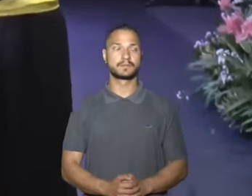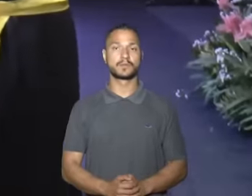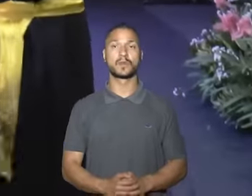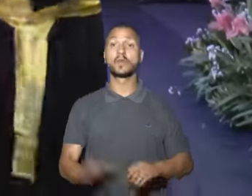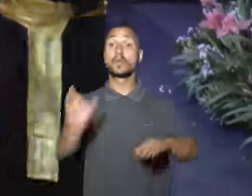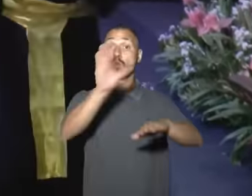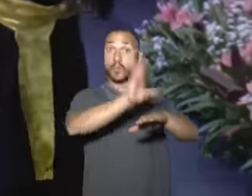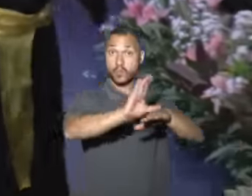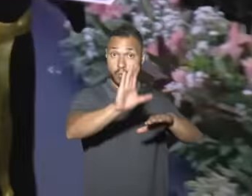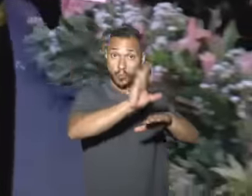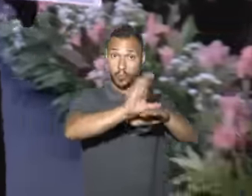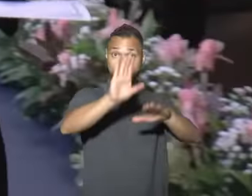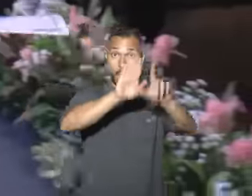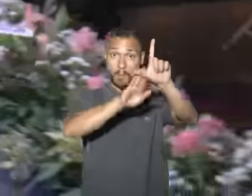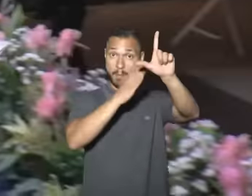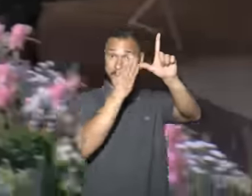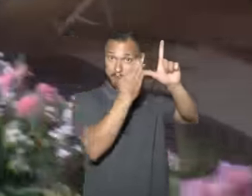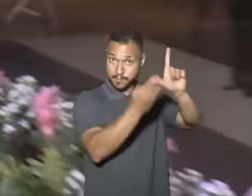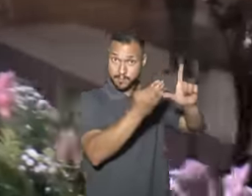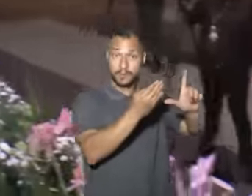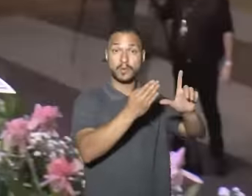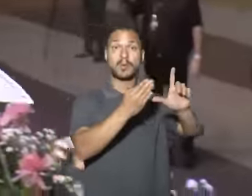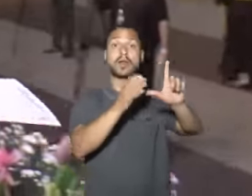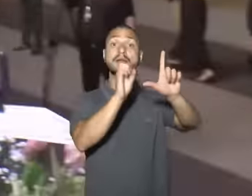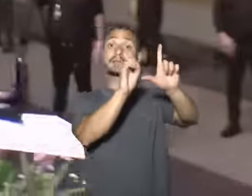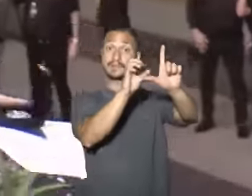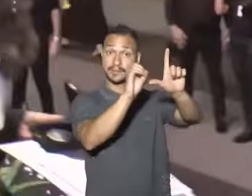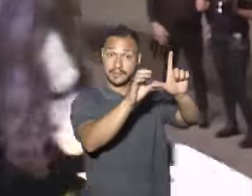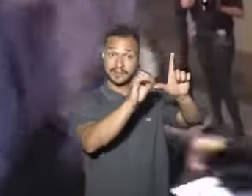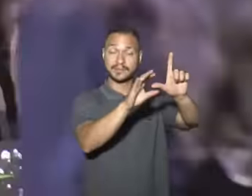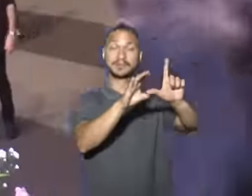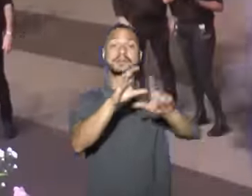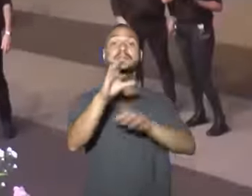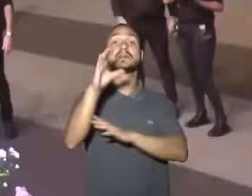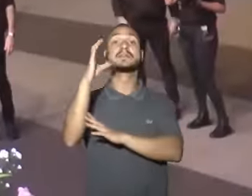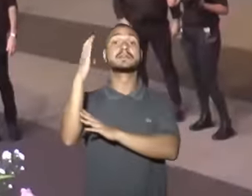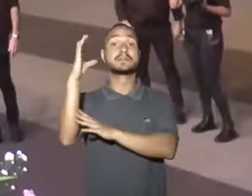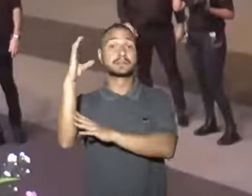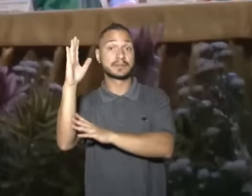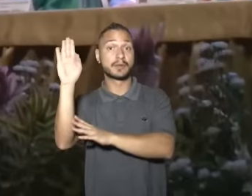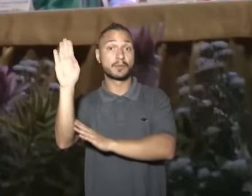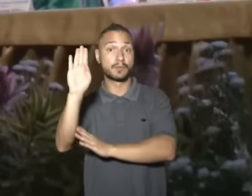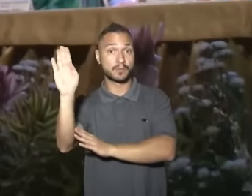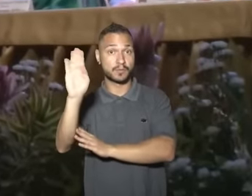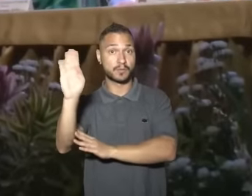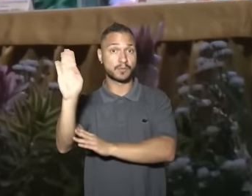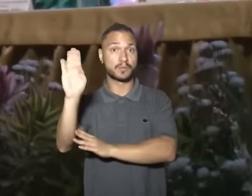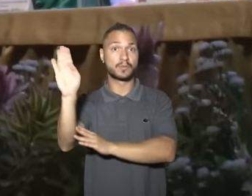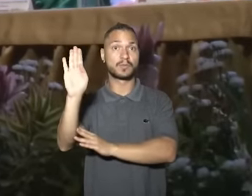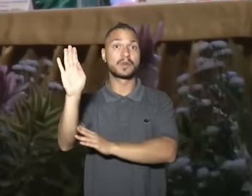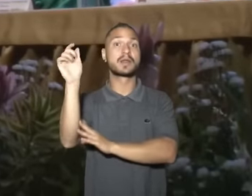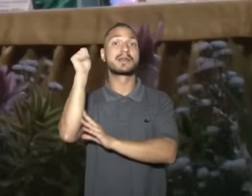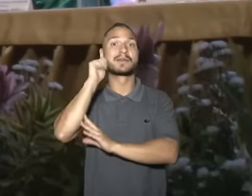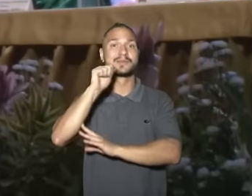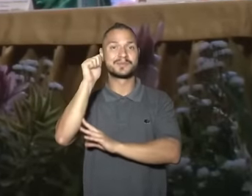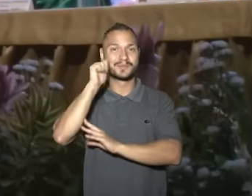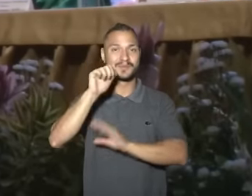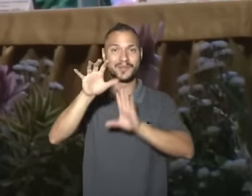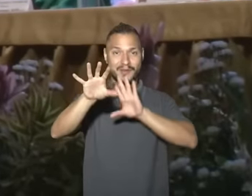Do curso de Bacharelado e Licenciatura em Ciências Biológicas, a